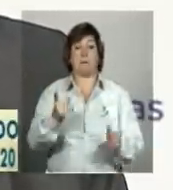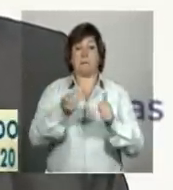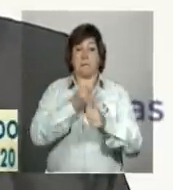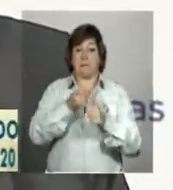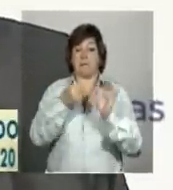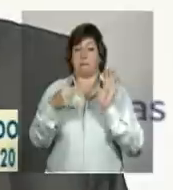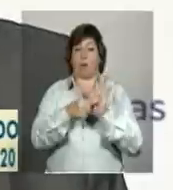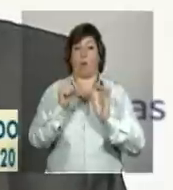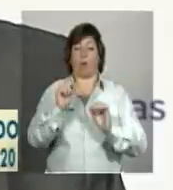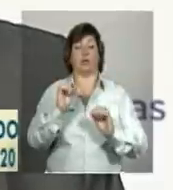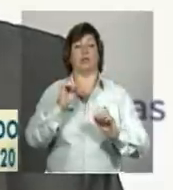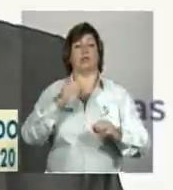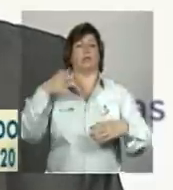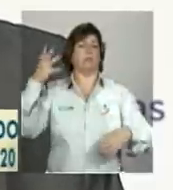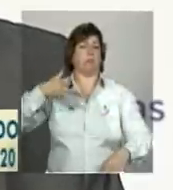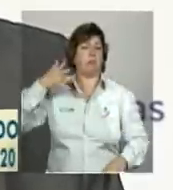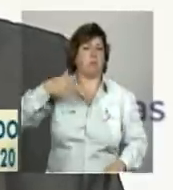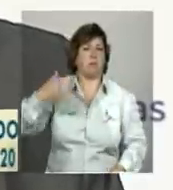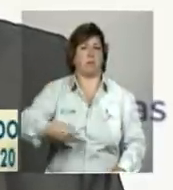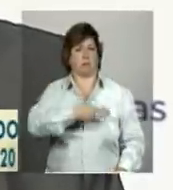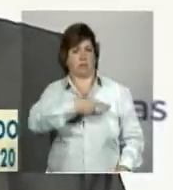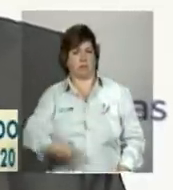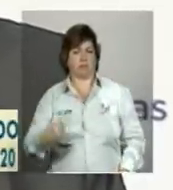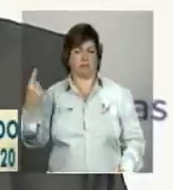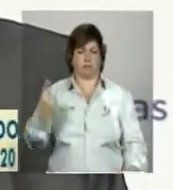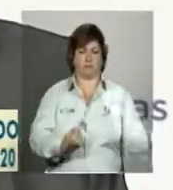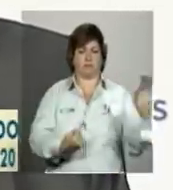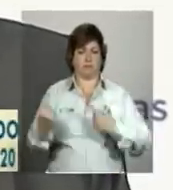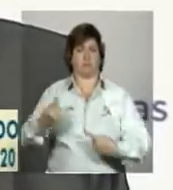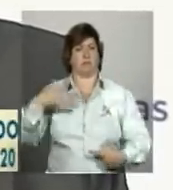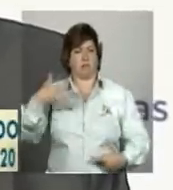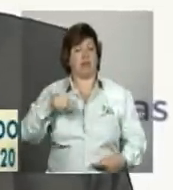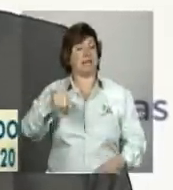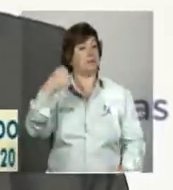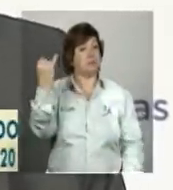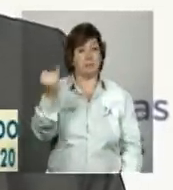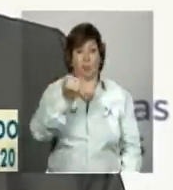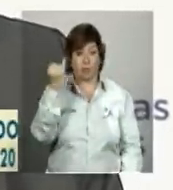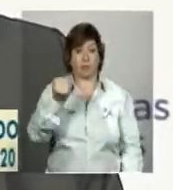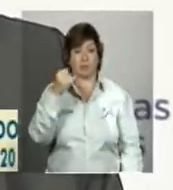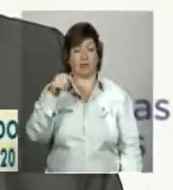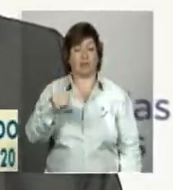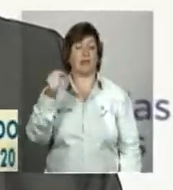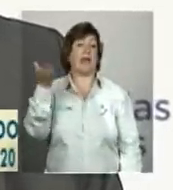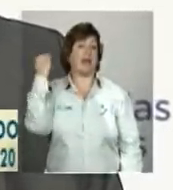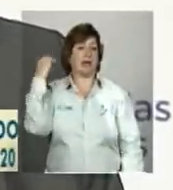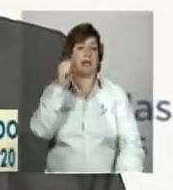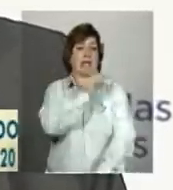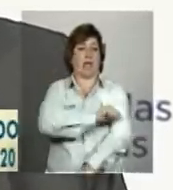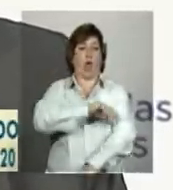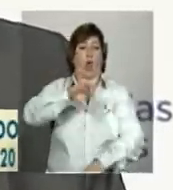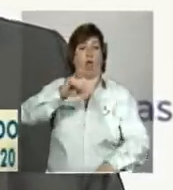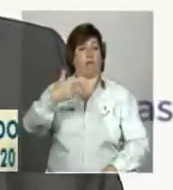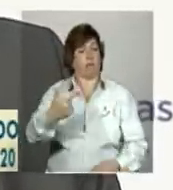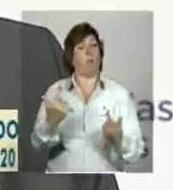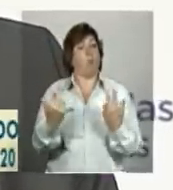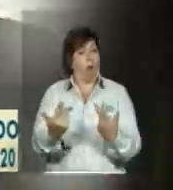os discursos dos chefes de Estado, que são peças importantíssimas. Na Rio 92 foi